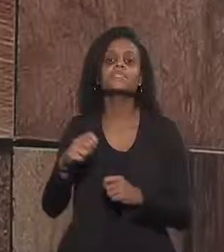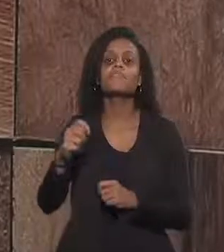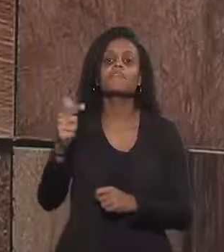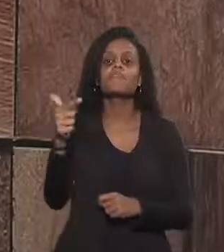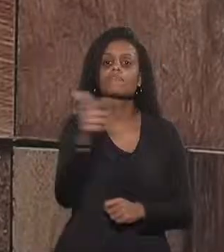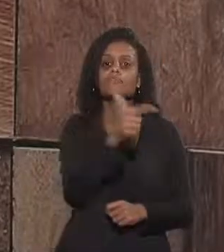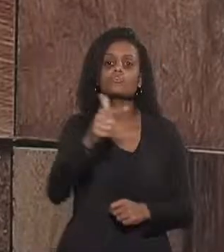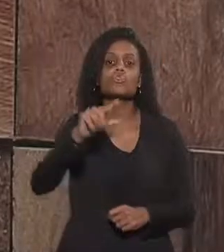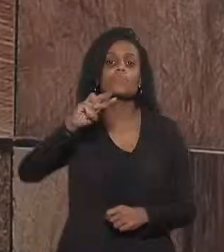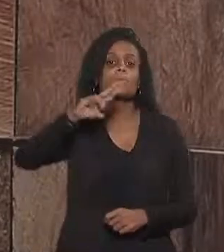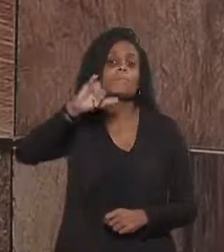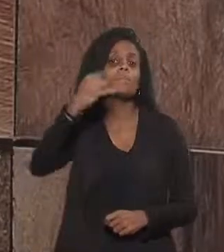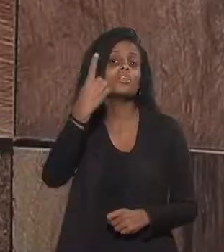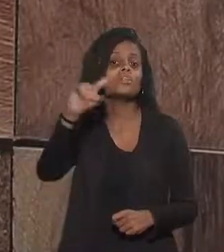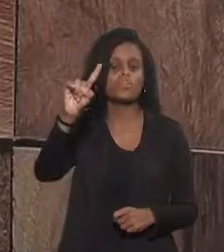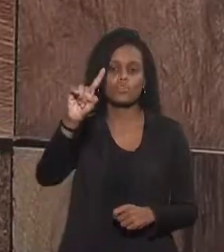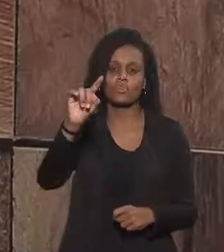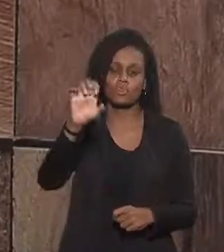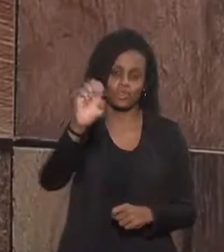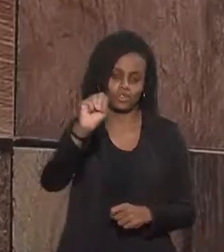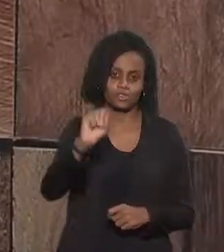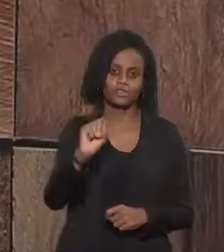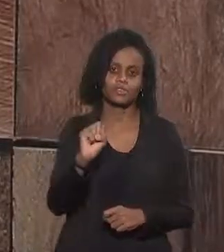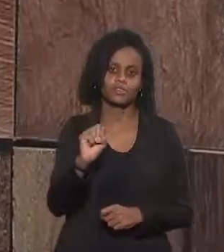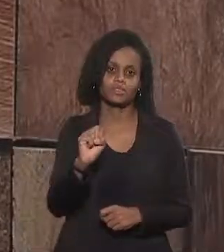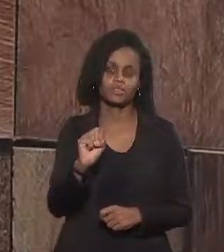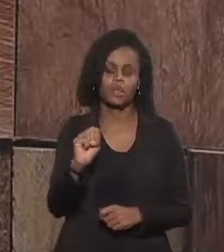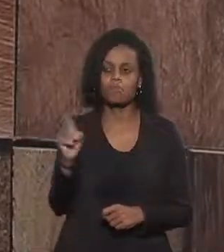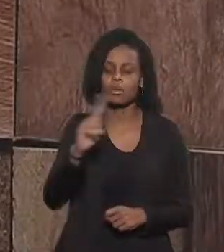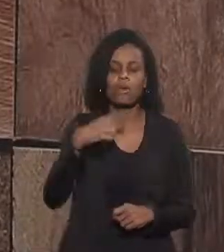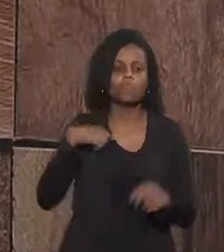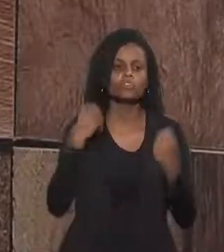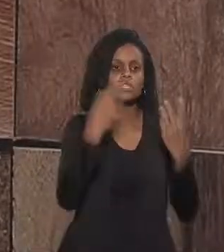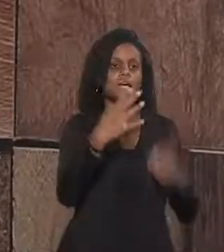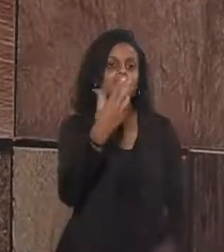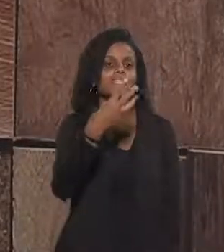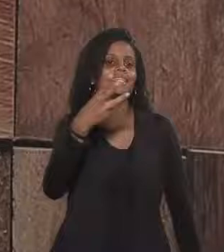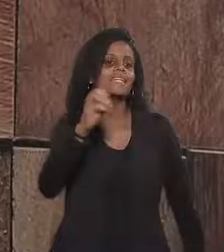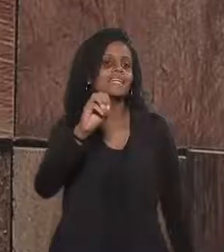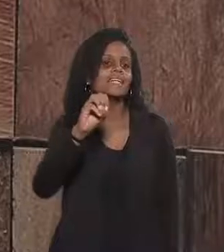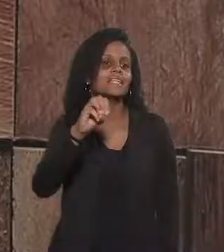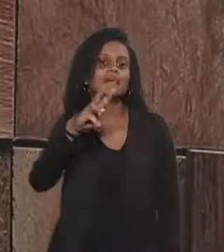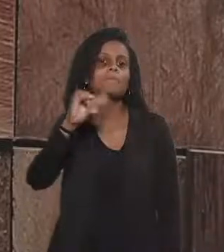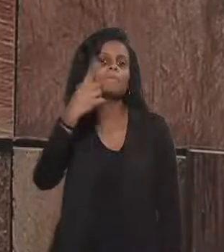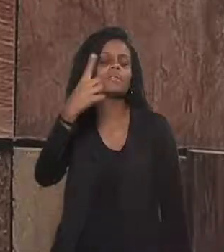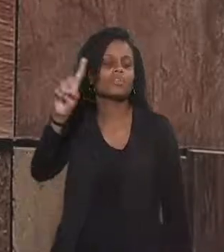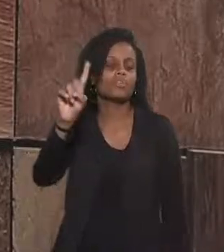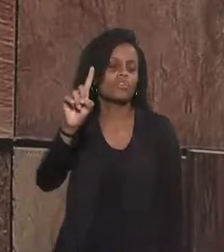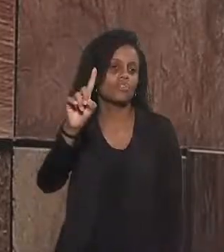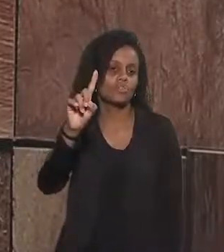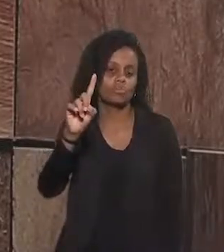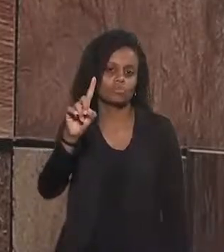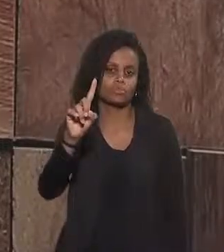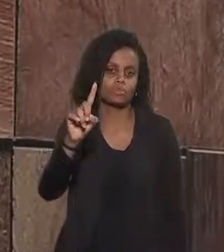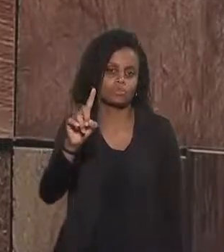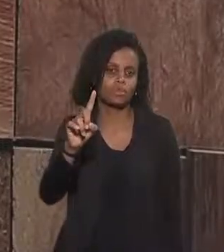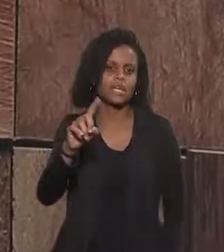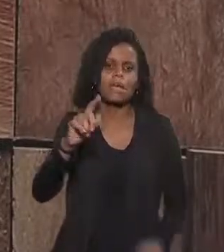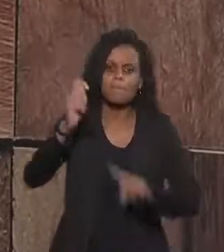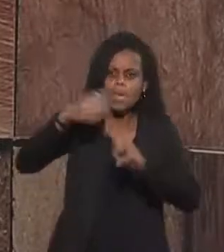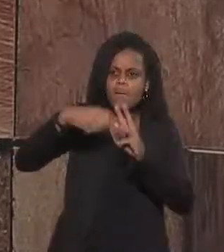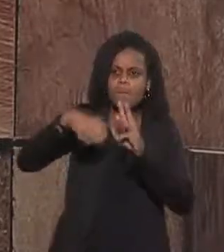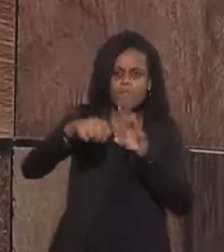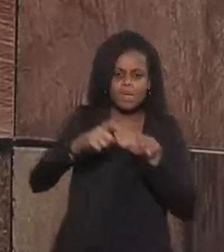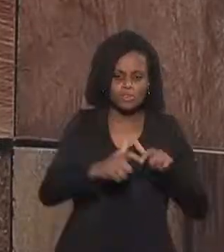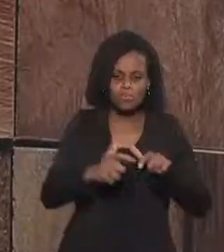precisando de 22 milhões. Aí ele falou, não, eu vou te dar 30. Todo mês eu mandava as